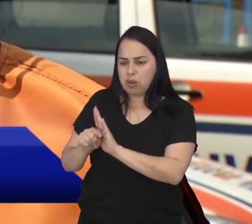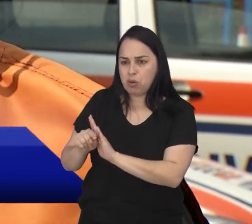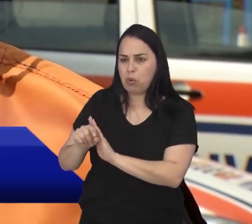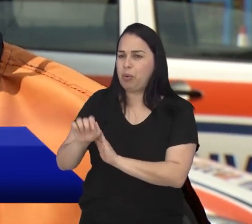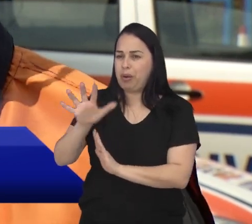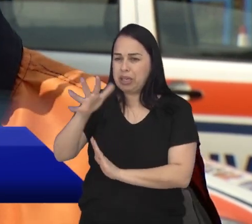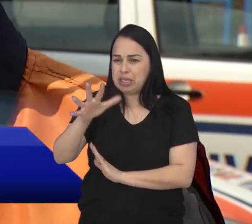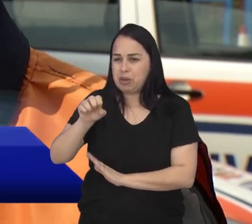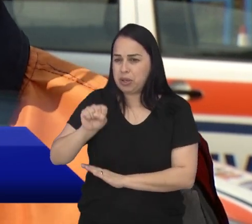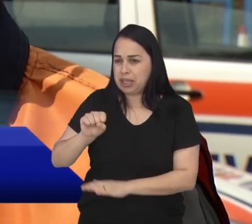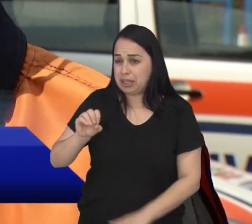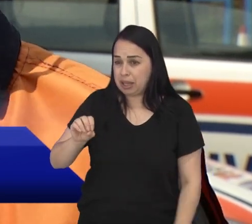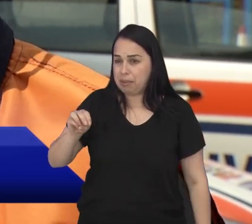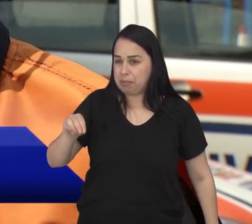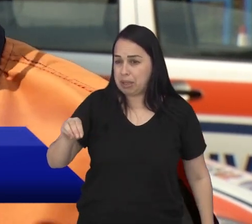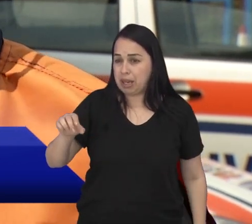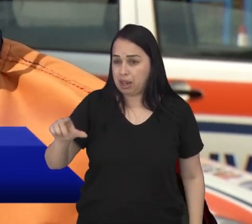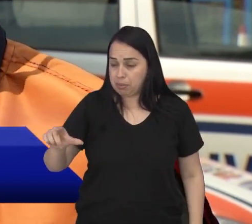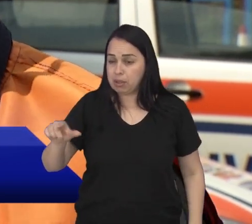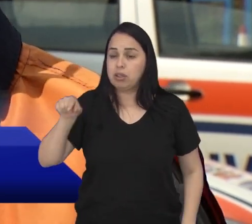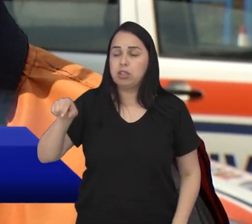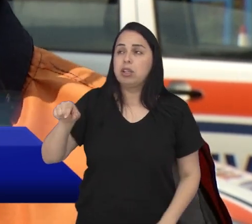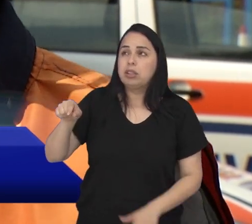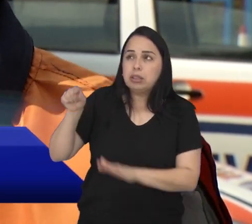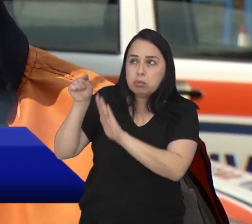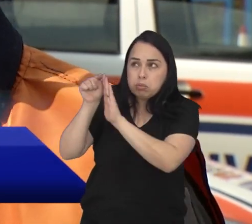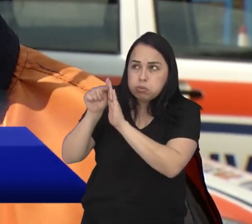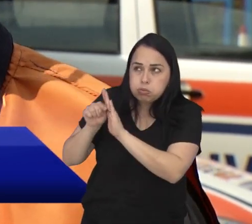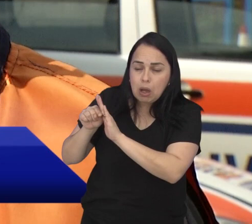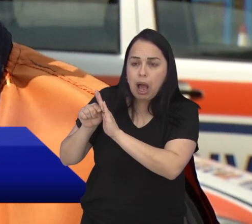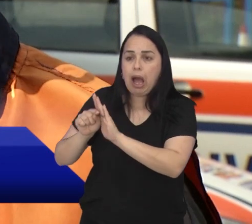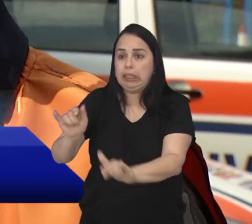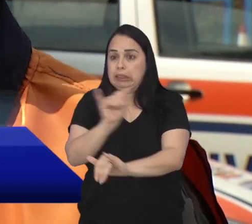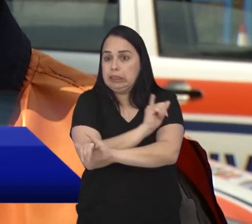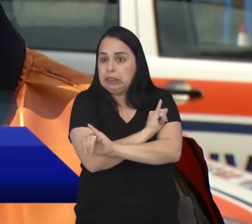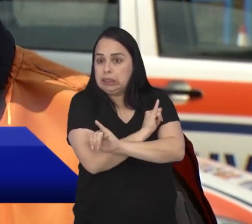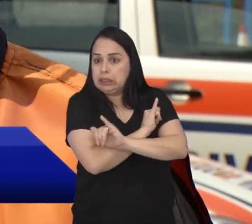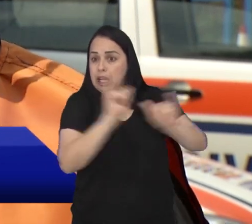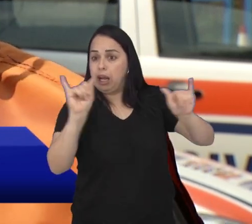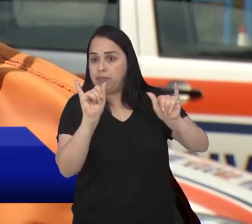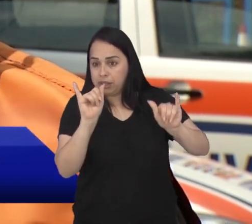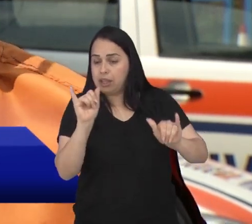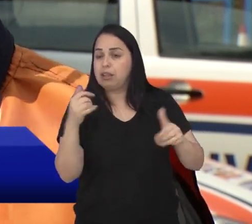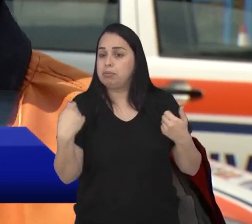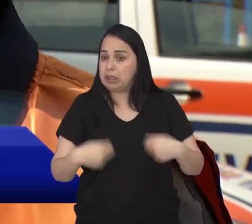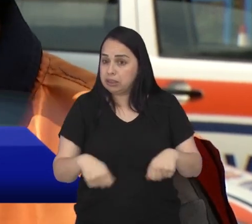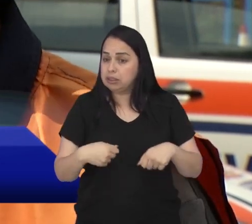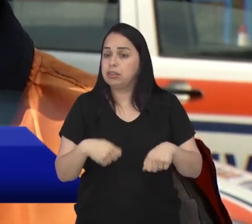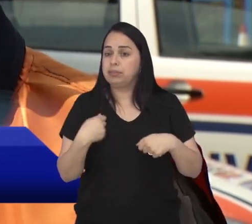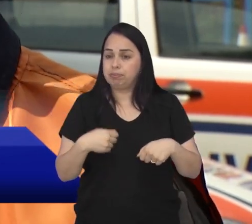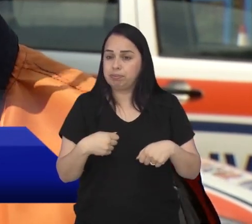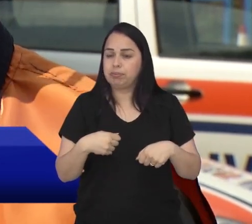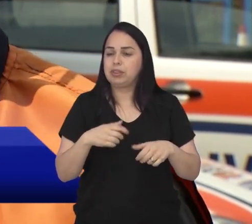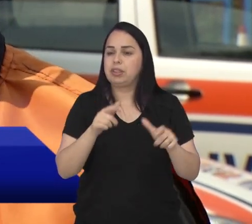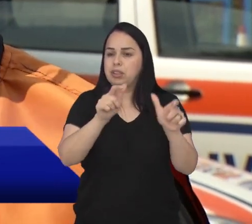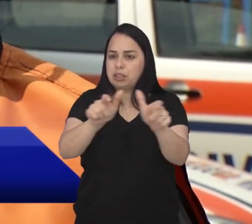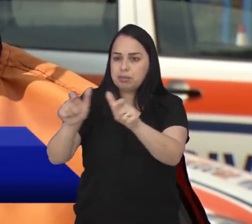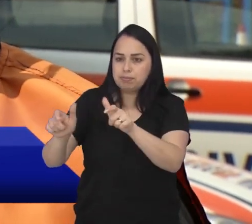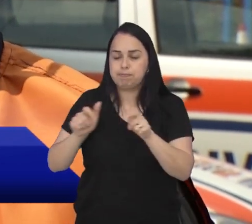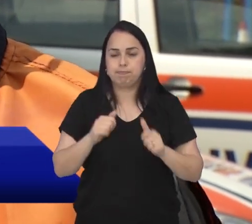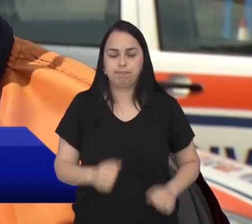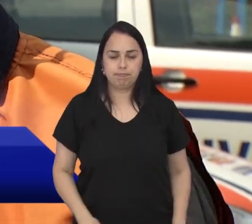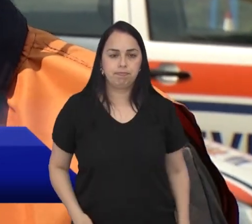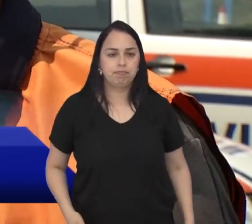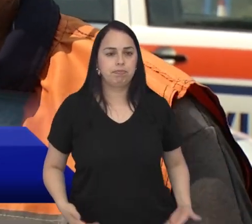milímetros de chuva acumulado em 72 horas, então é disparado o nosso trabalho, tanto de campo como até mesmo nas próprias